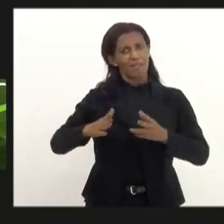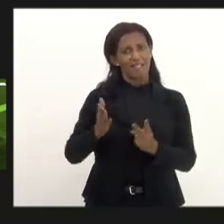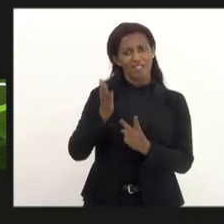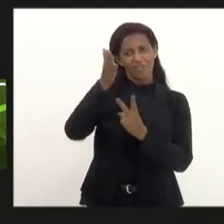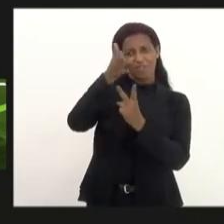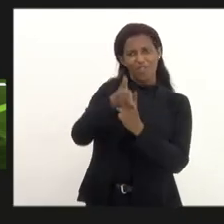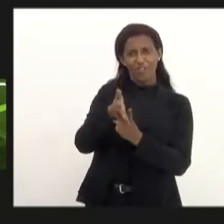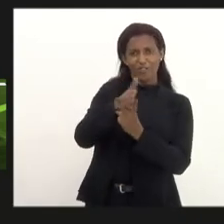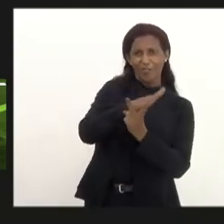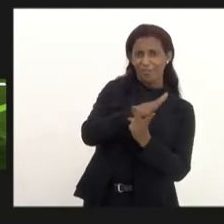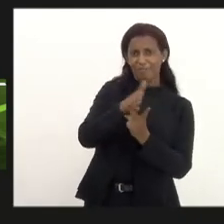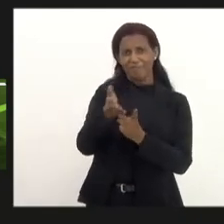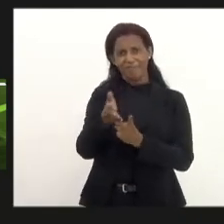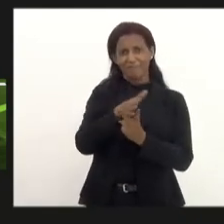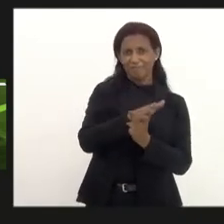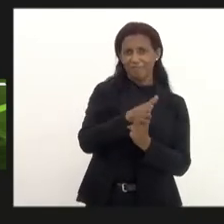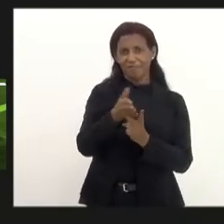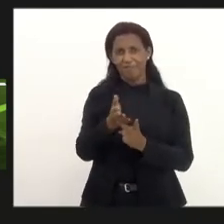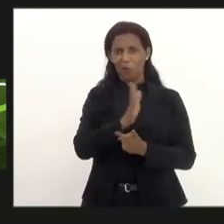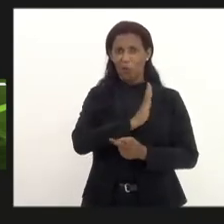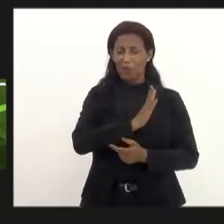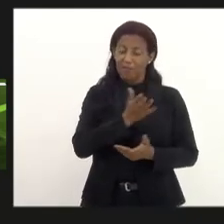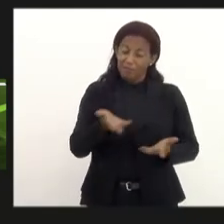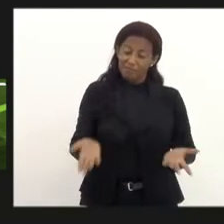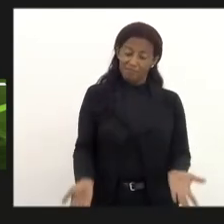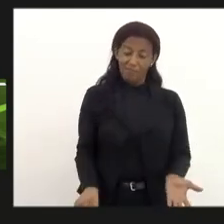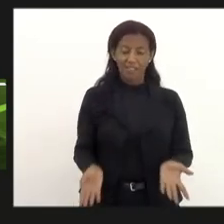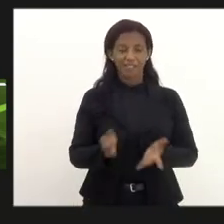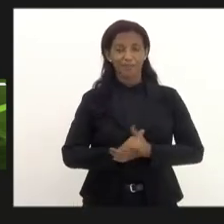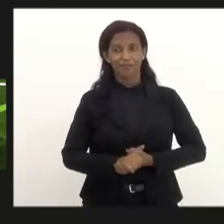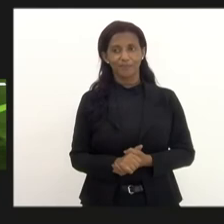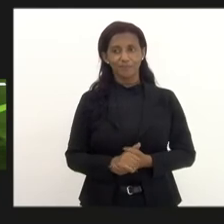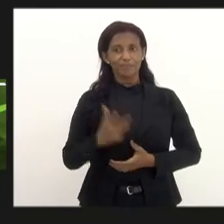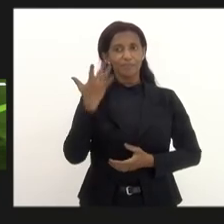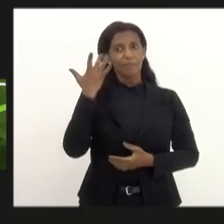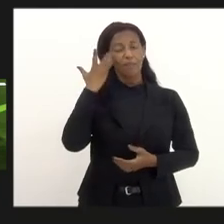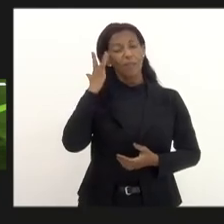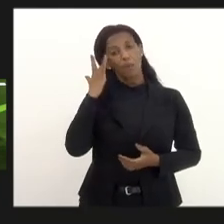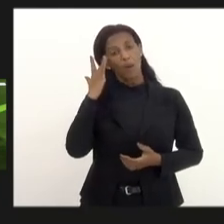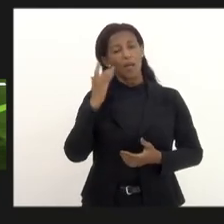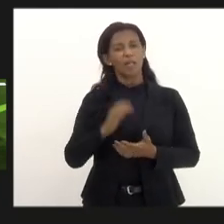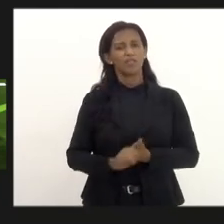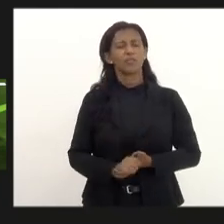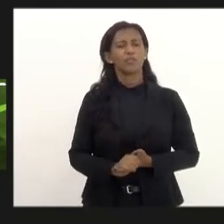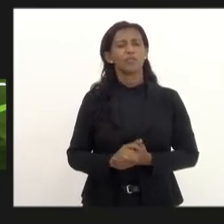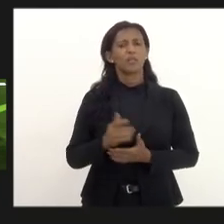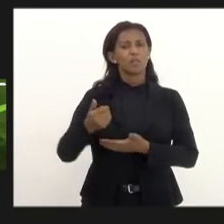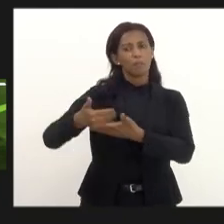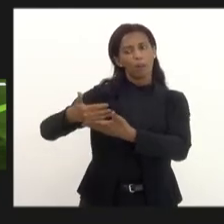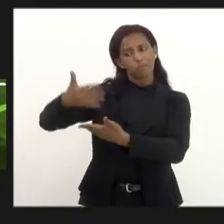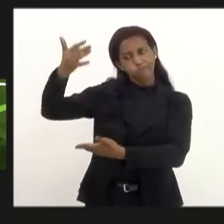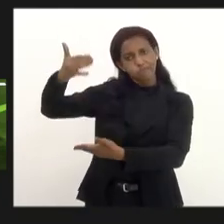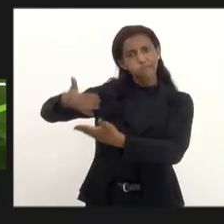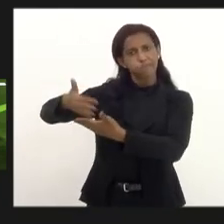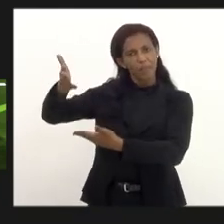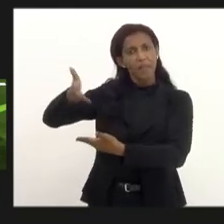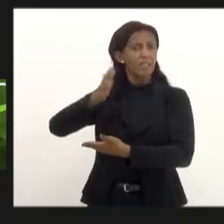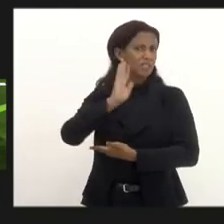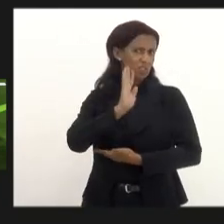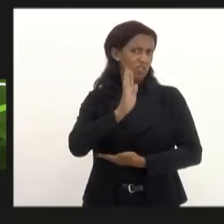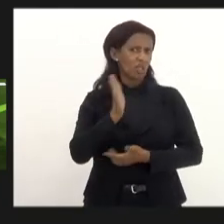divididos, né? Com certeza aí o seu coração. Mas eu acho que, pelas apresentações que foram